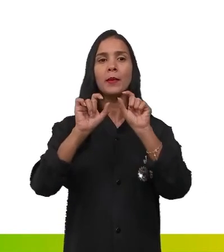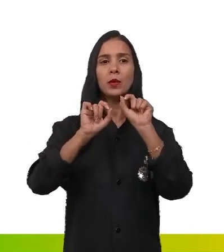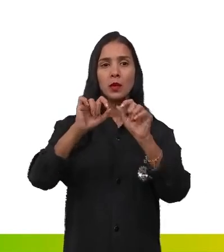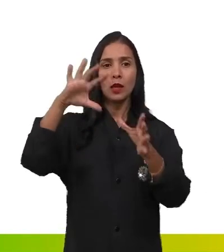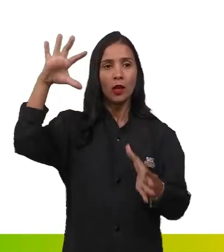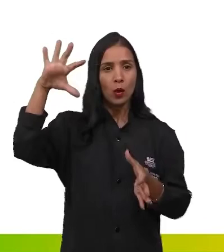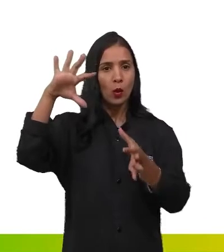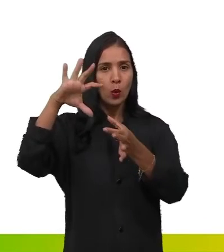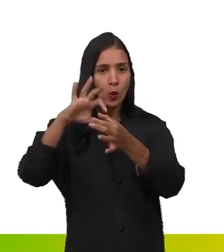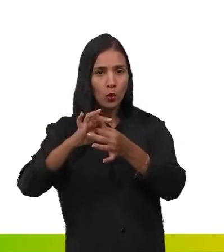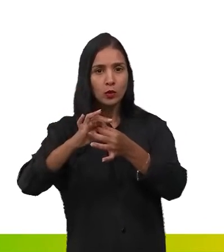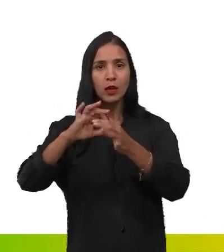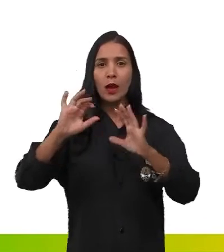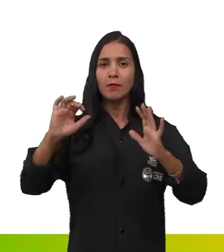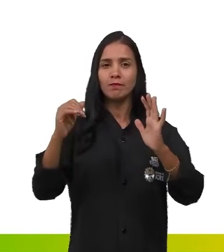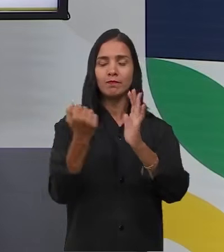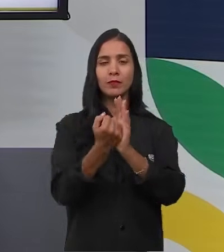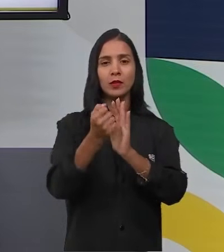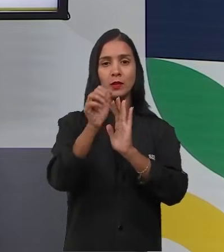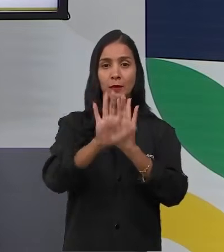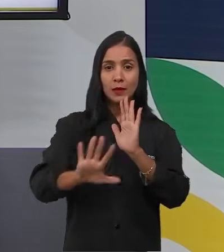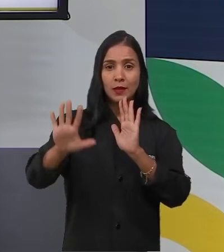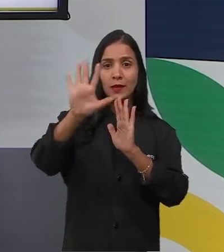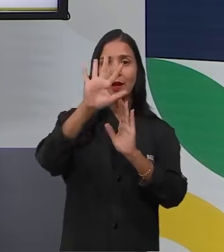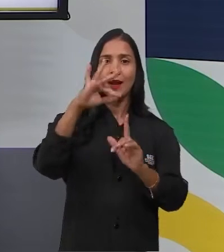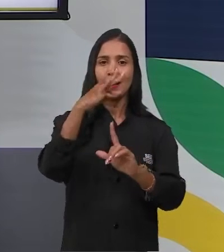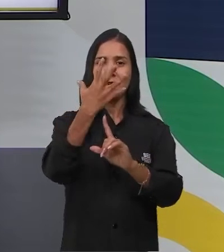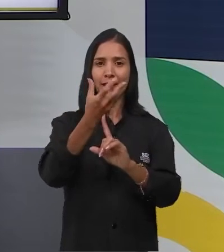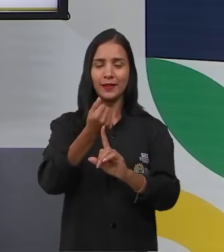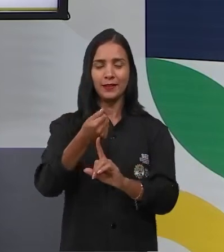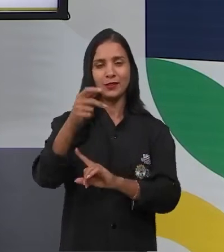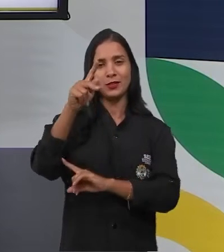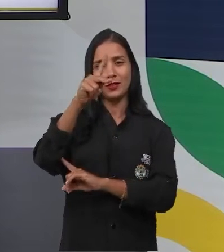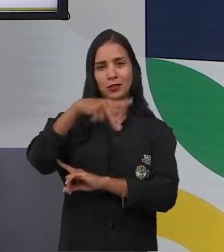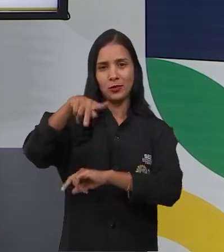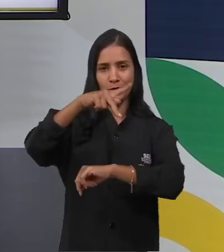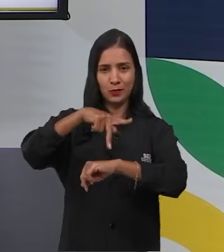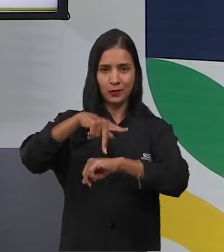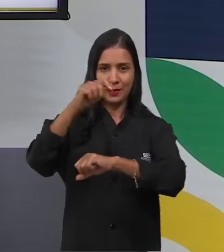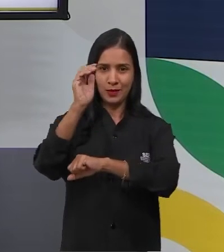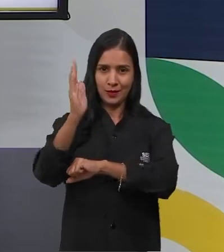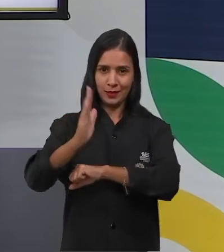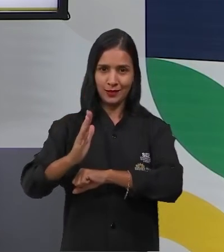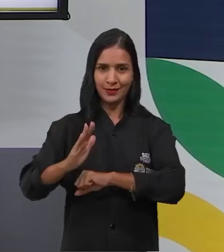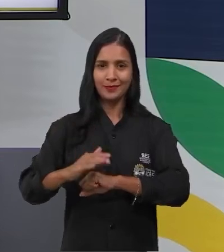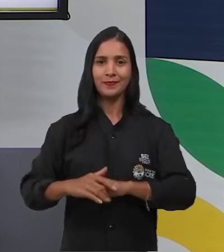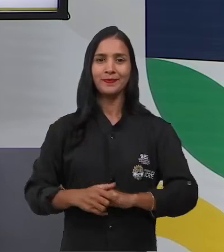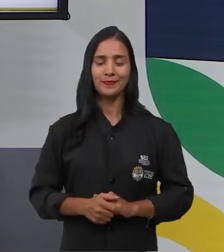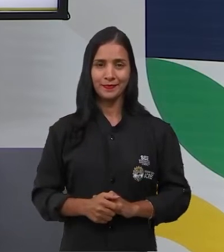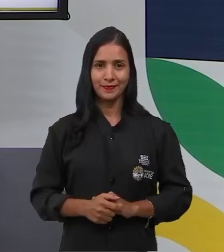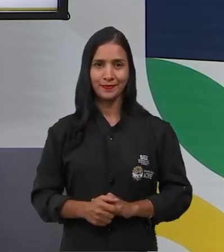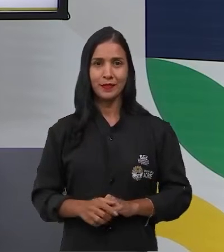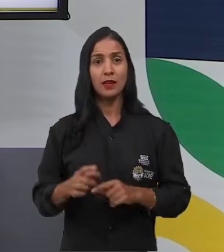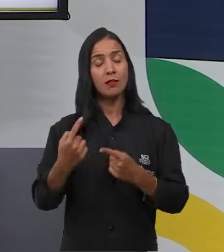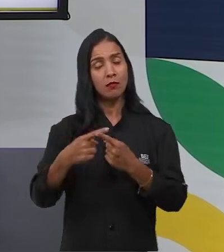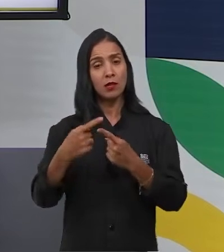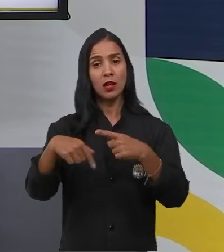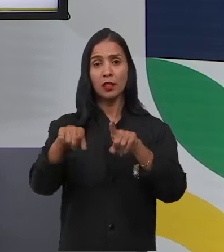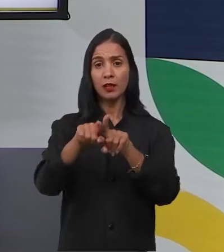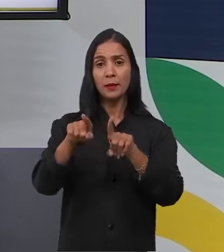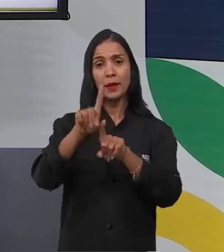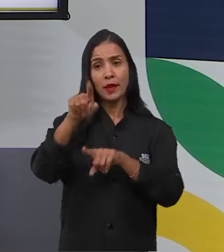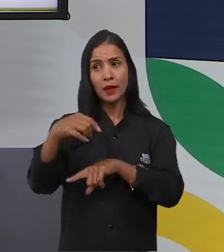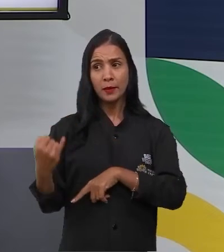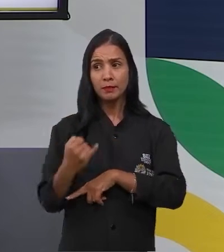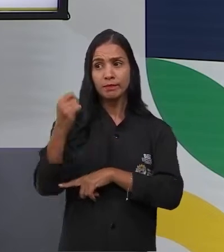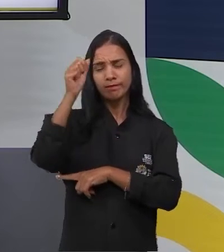criticamente ao patrimônio artístico do país. Por que isso? Porque você passa a ter um viés reflexivo acerca